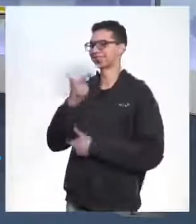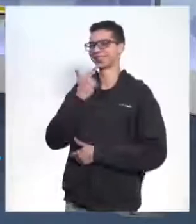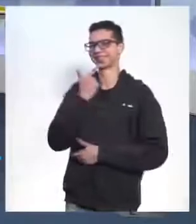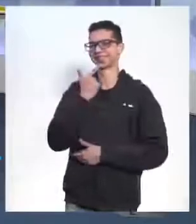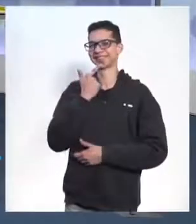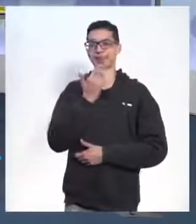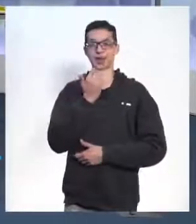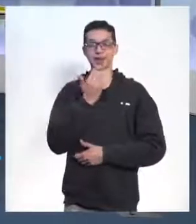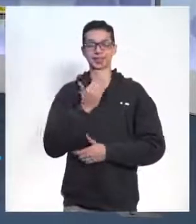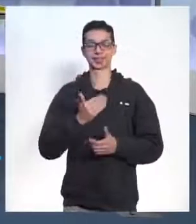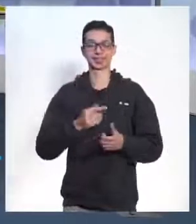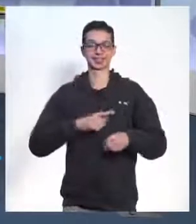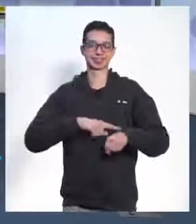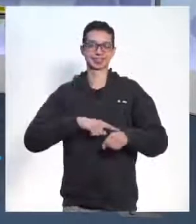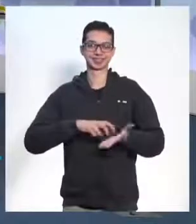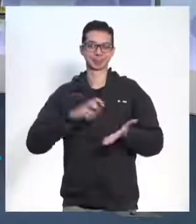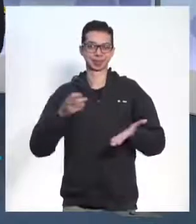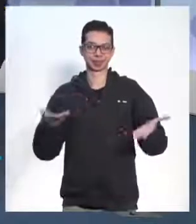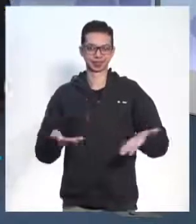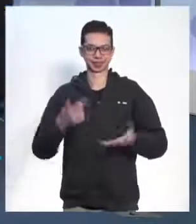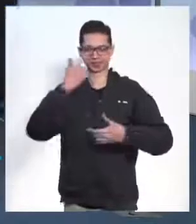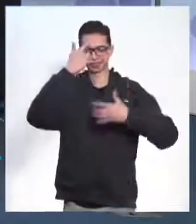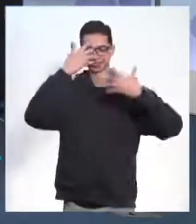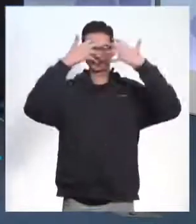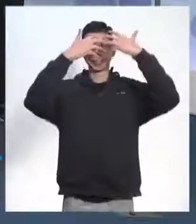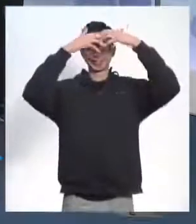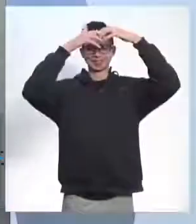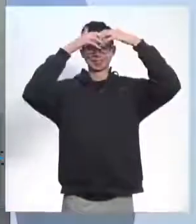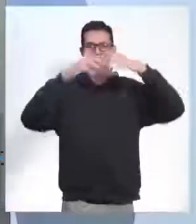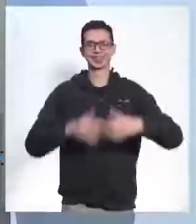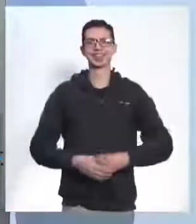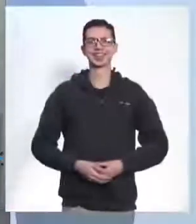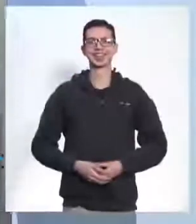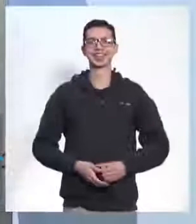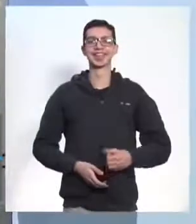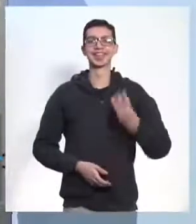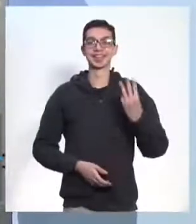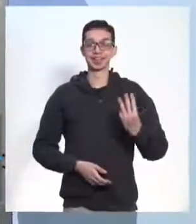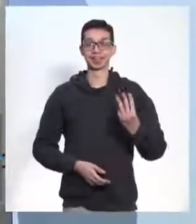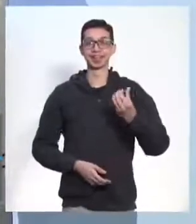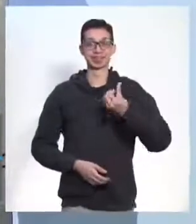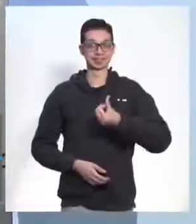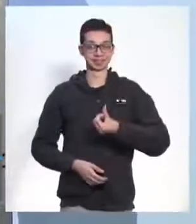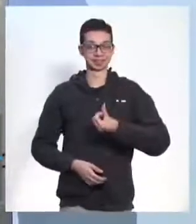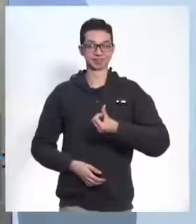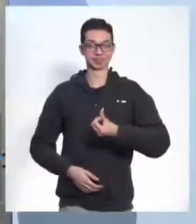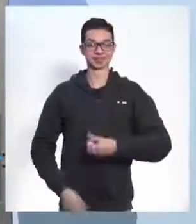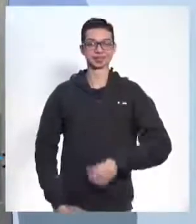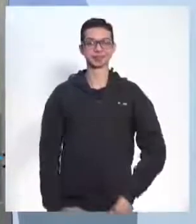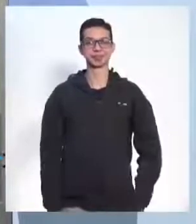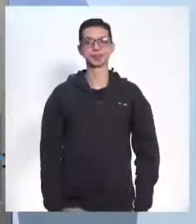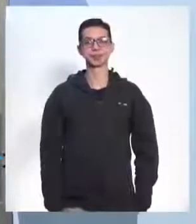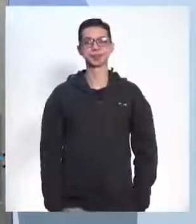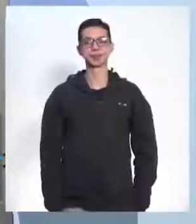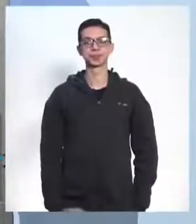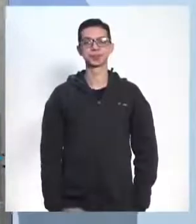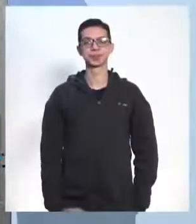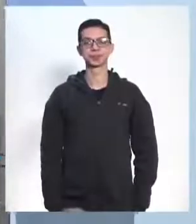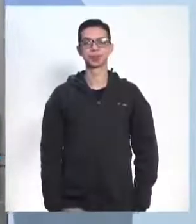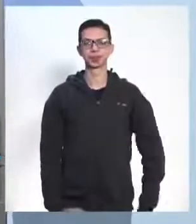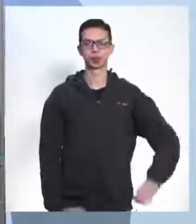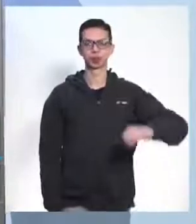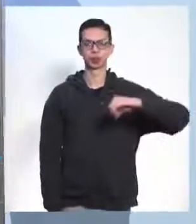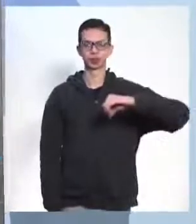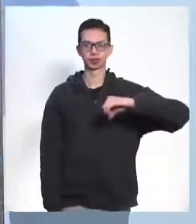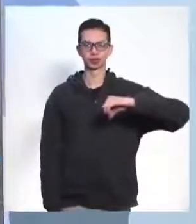logo cedo, certo? Então 3, 6. O 6, né? O 9.